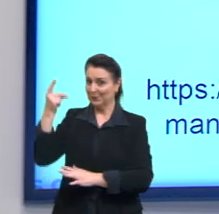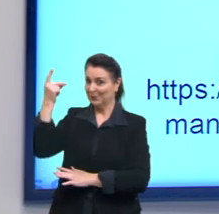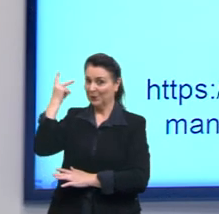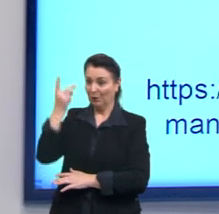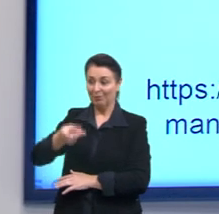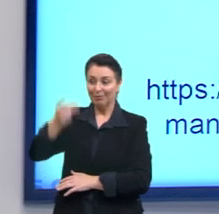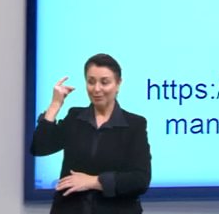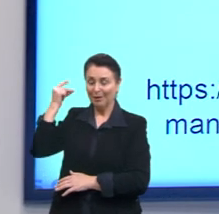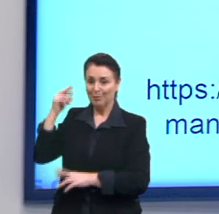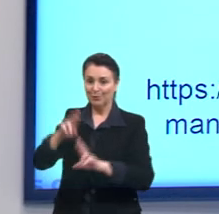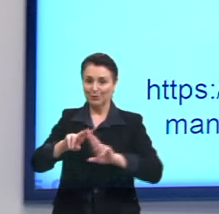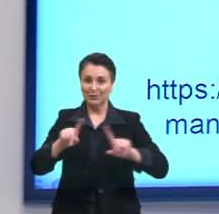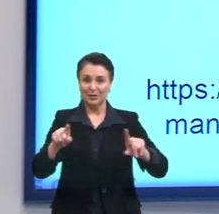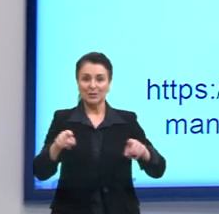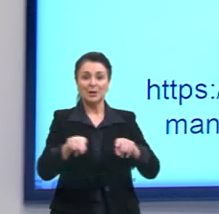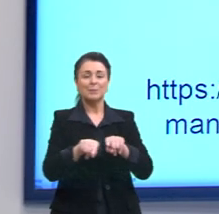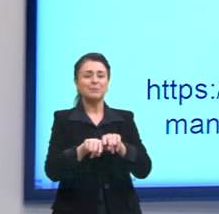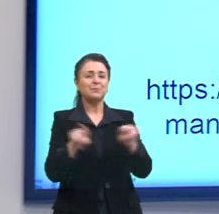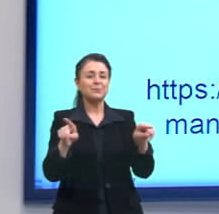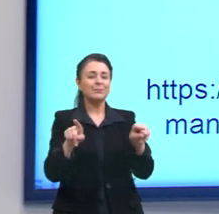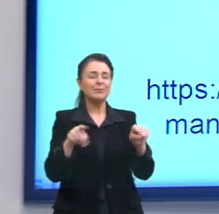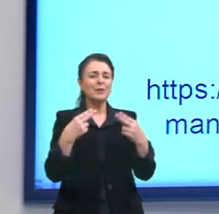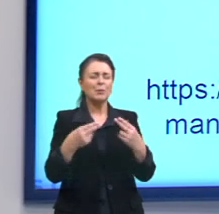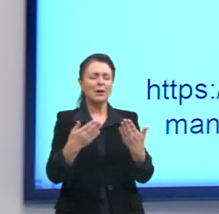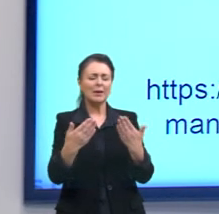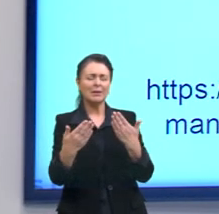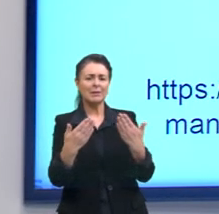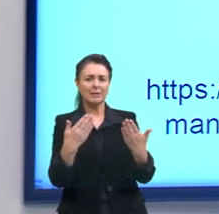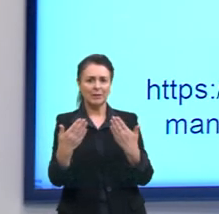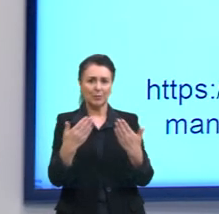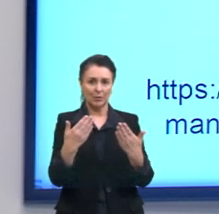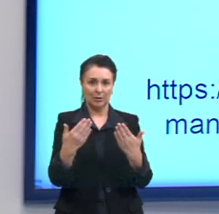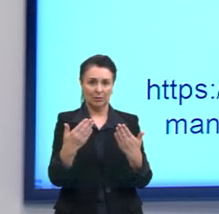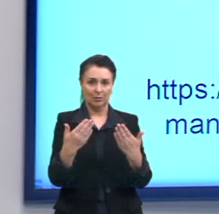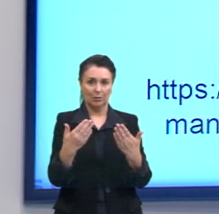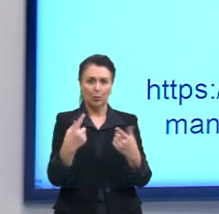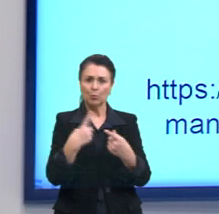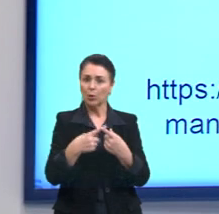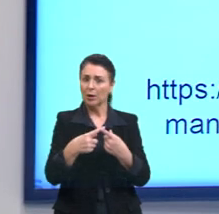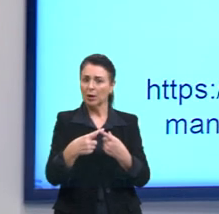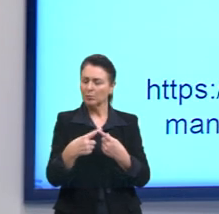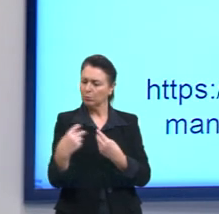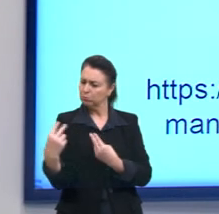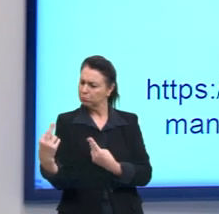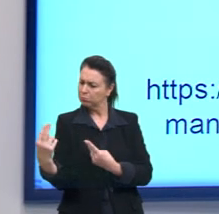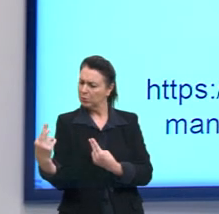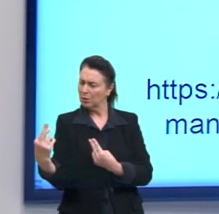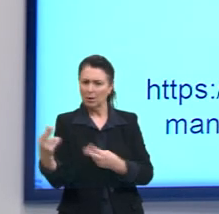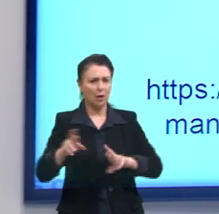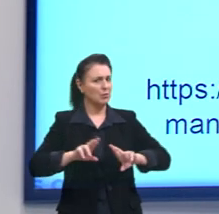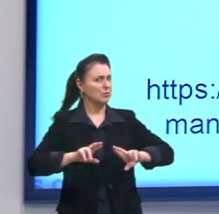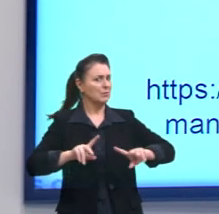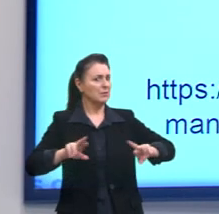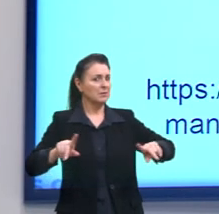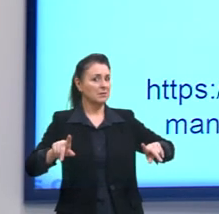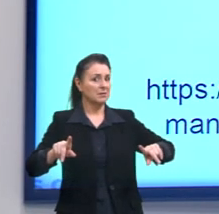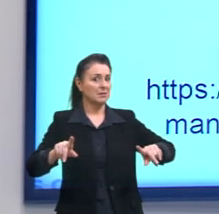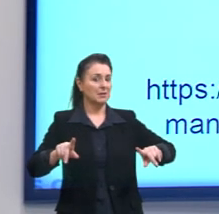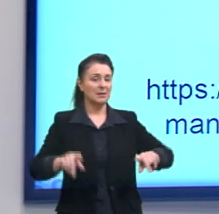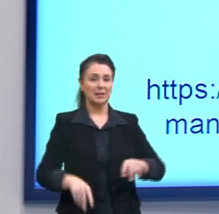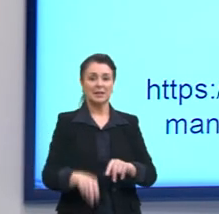falando dele aqui então exatamente para gente comprar algumas das semelhanças e diferenças isso e